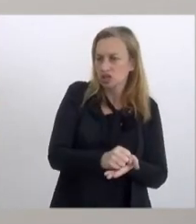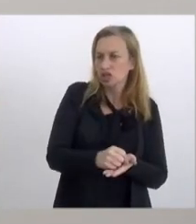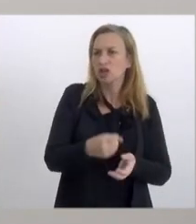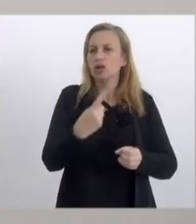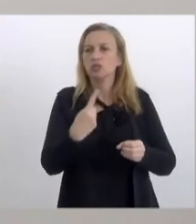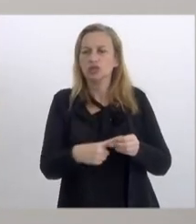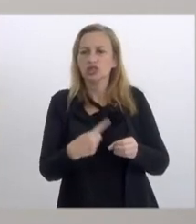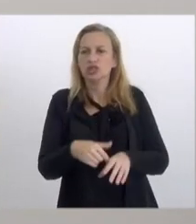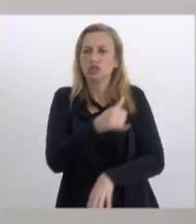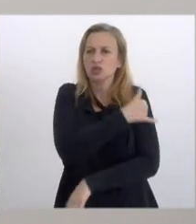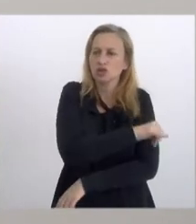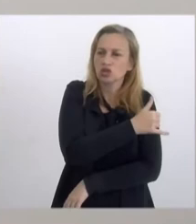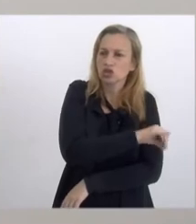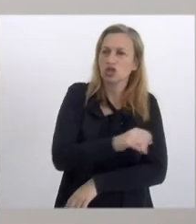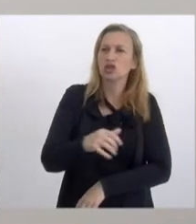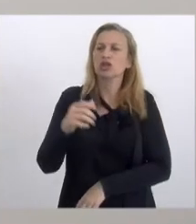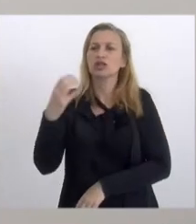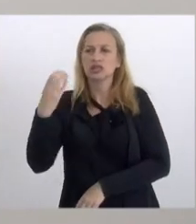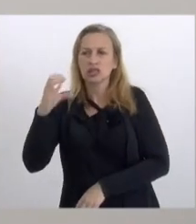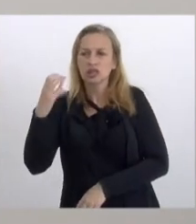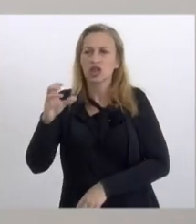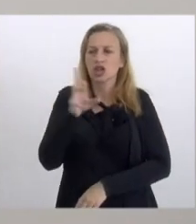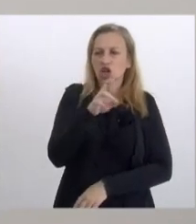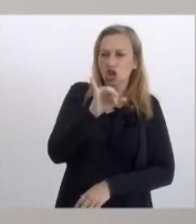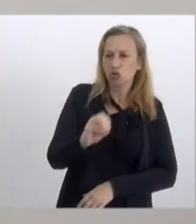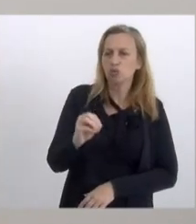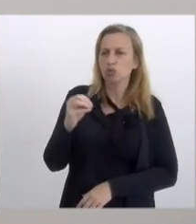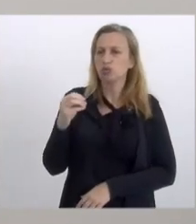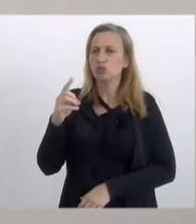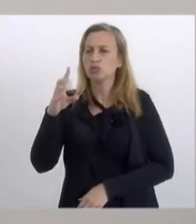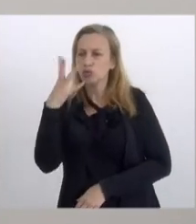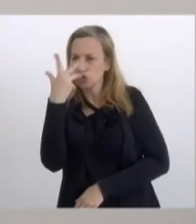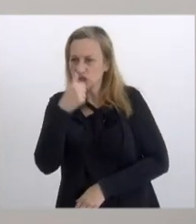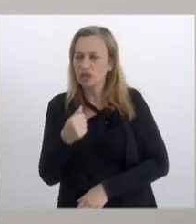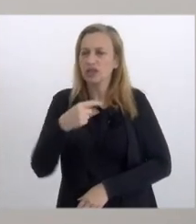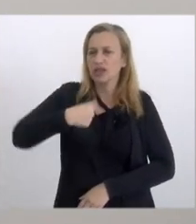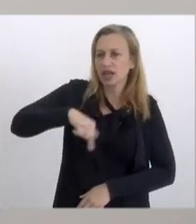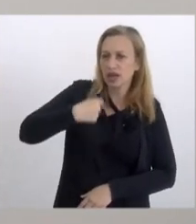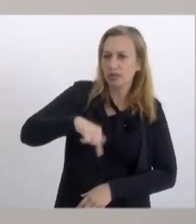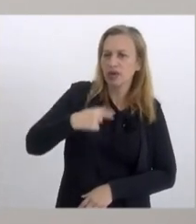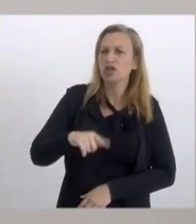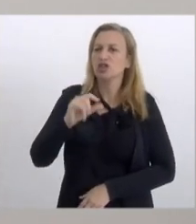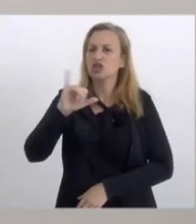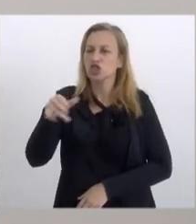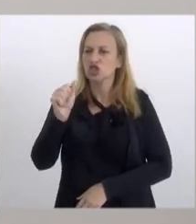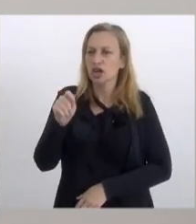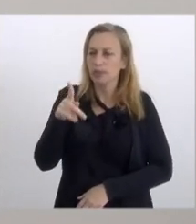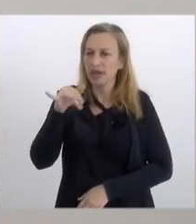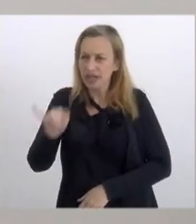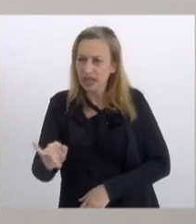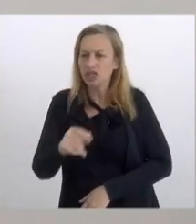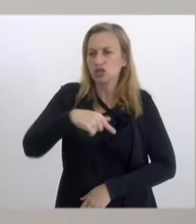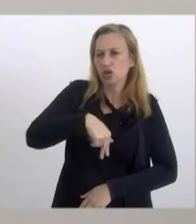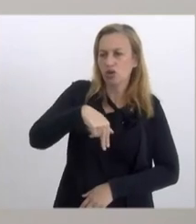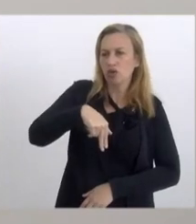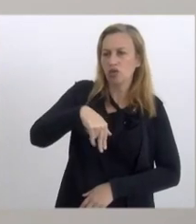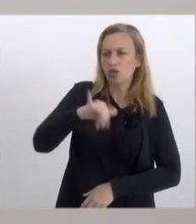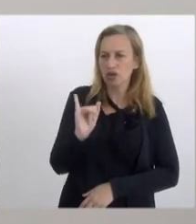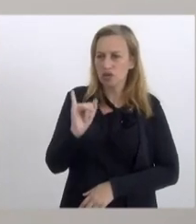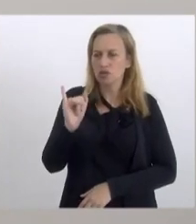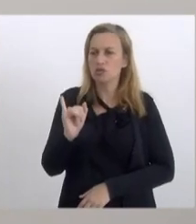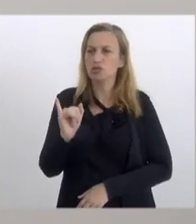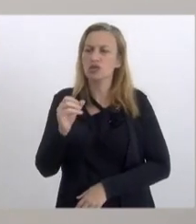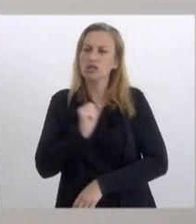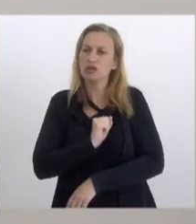do Rio de Janeiro, Niterói, Rio Bonito, Queimado, Japeri, Nova Iguaçu, São Gonçalo, Seropédica, Tanguá,